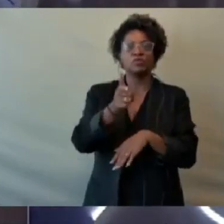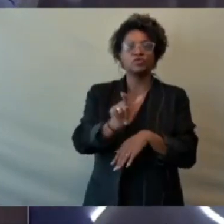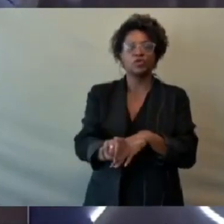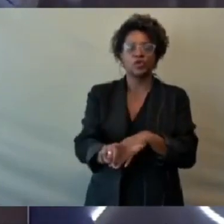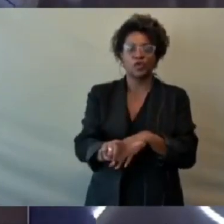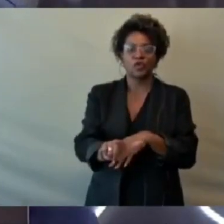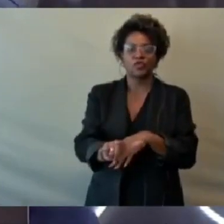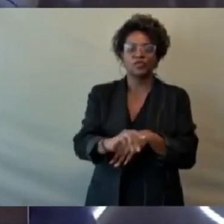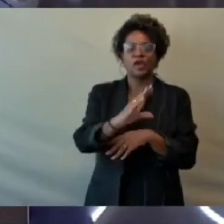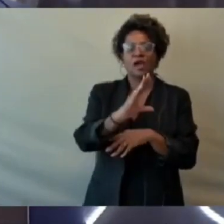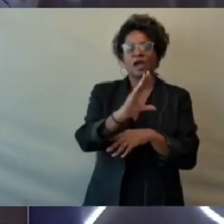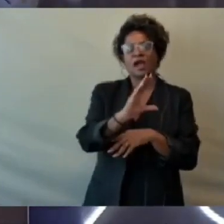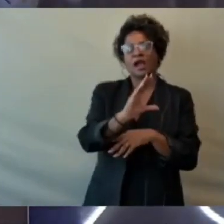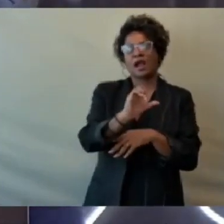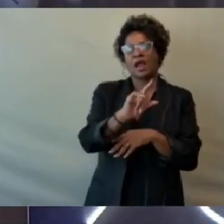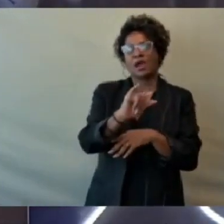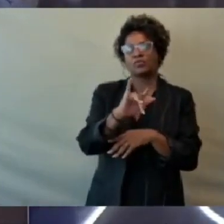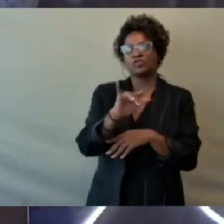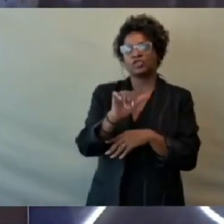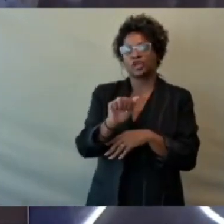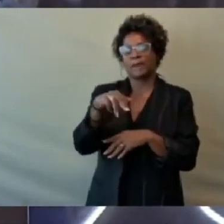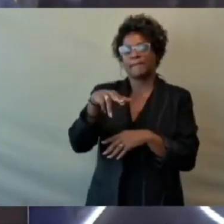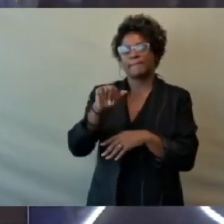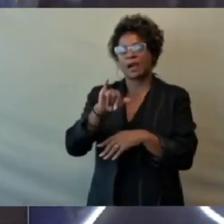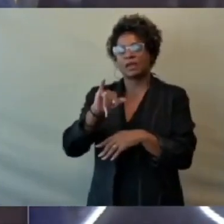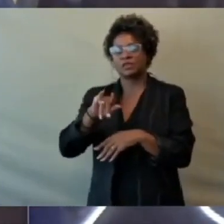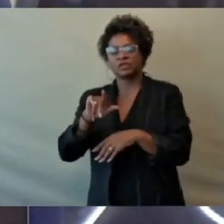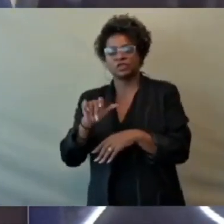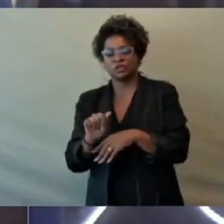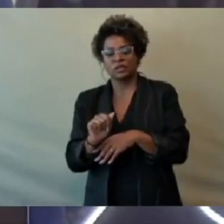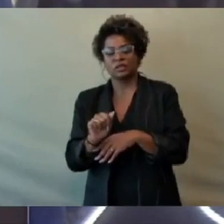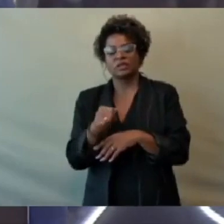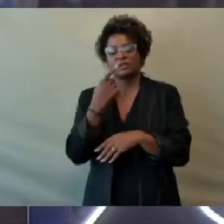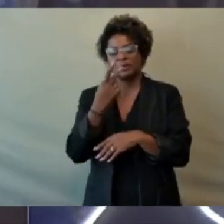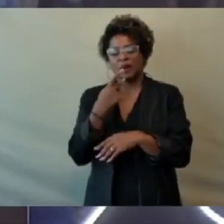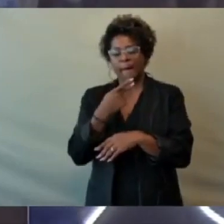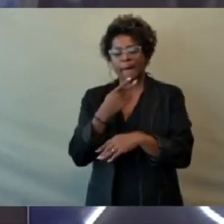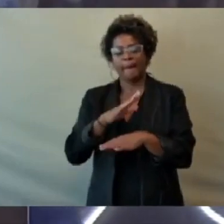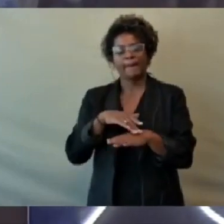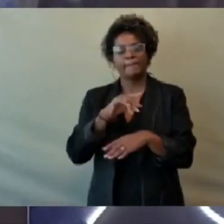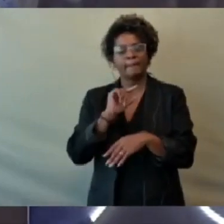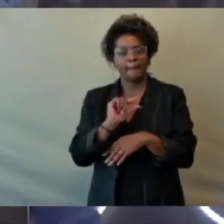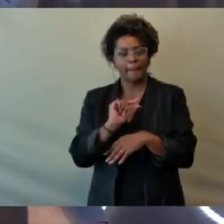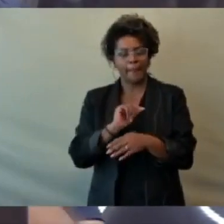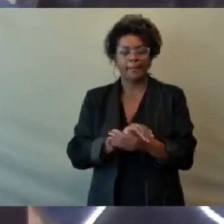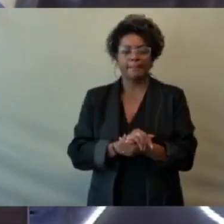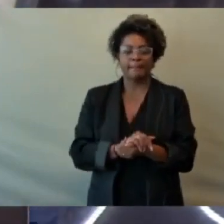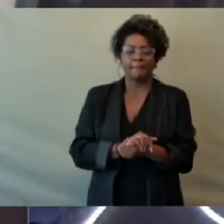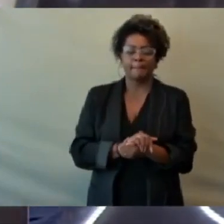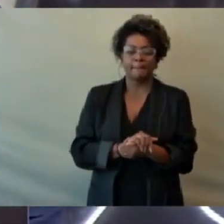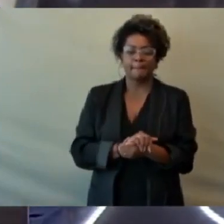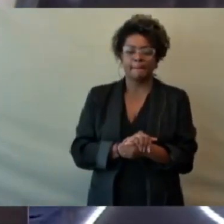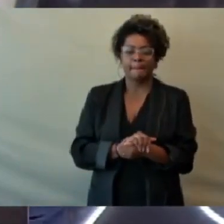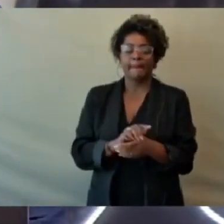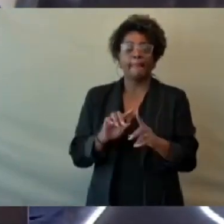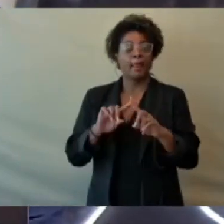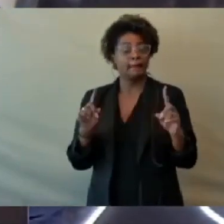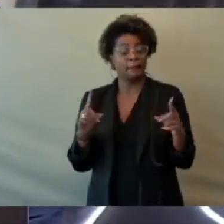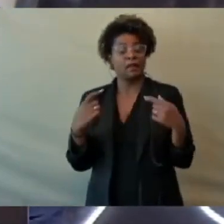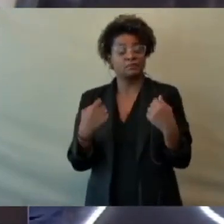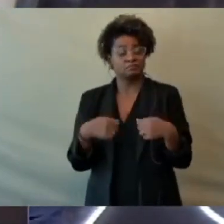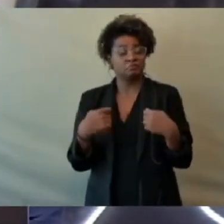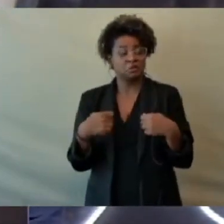para poder fazer algumas considerações também agora eu precisava gente de uma